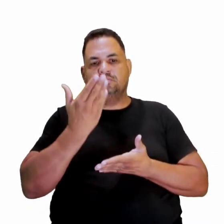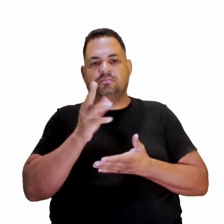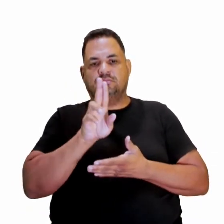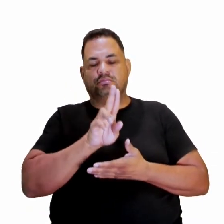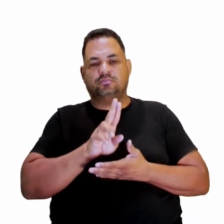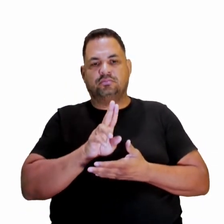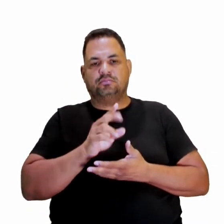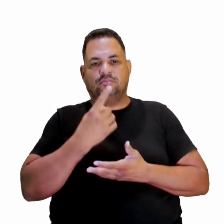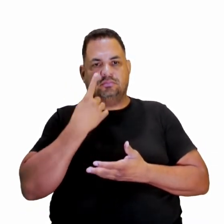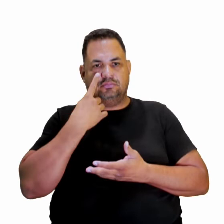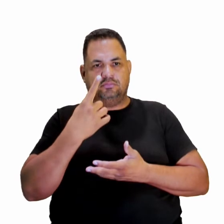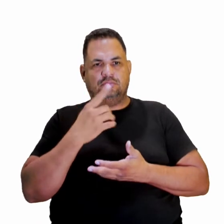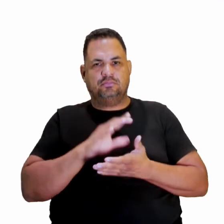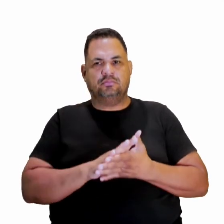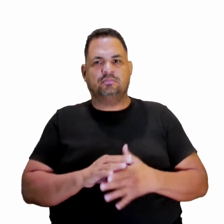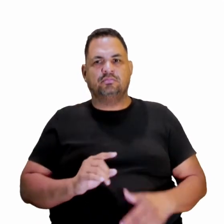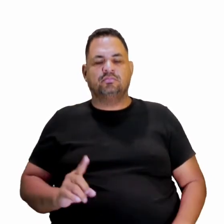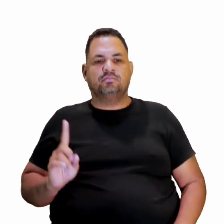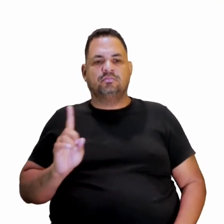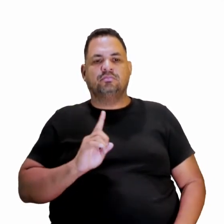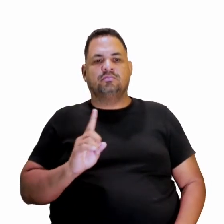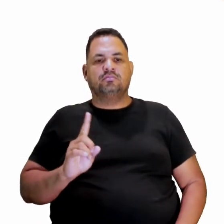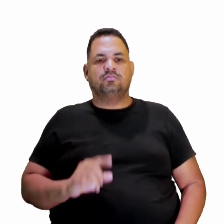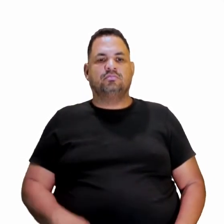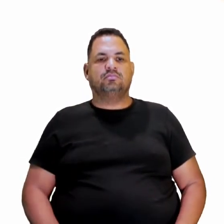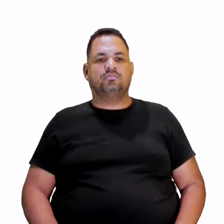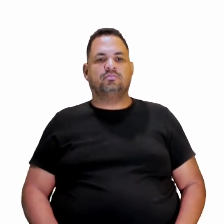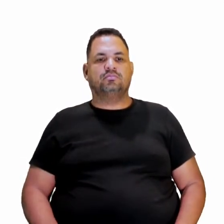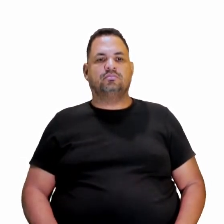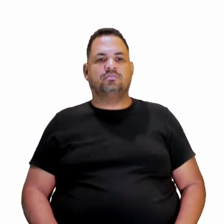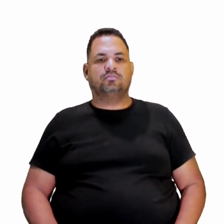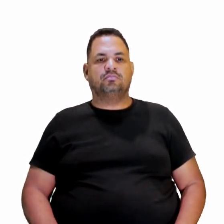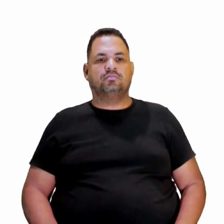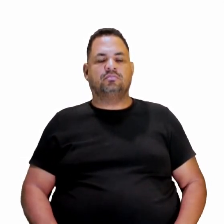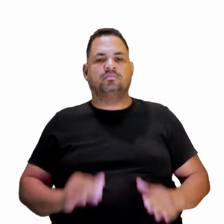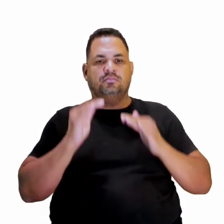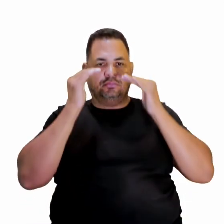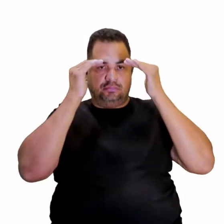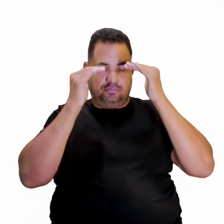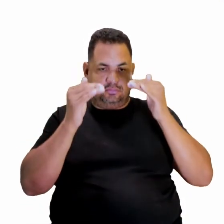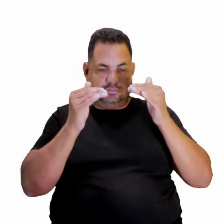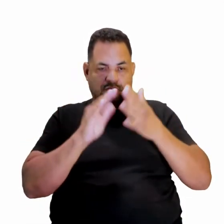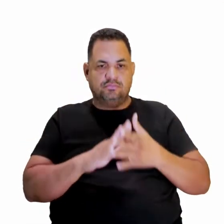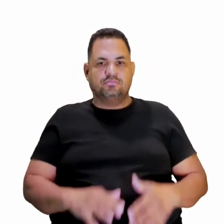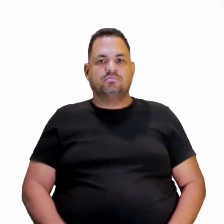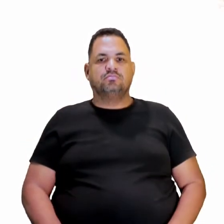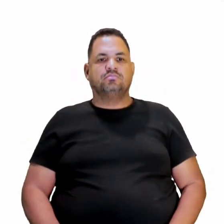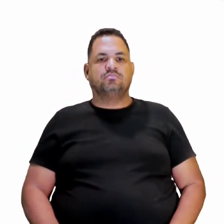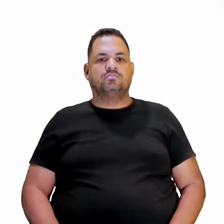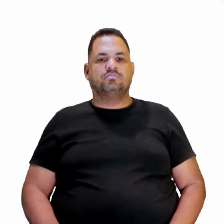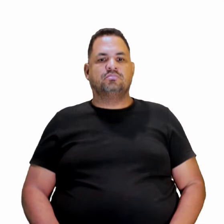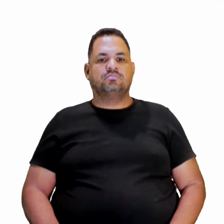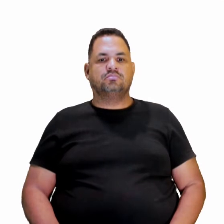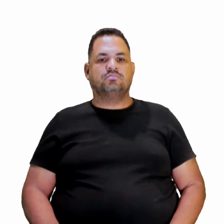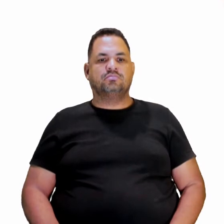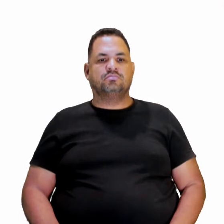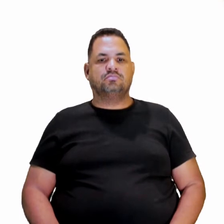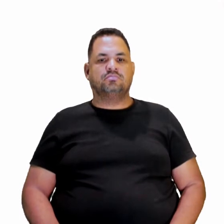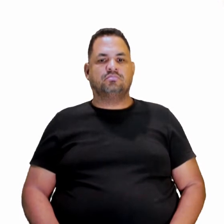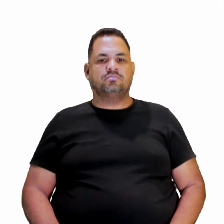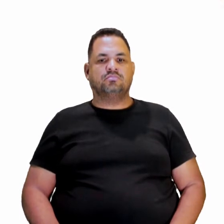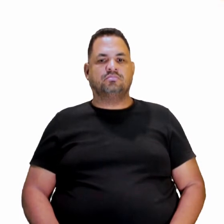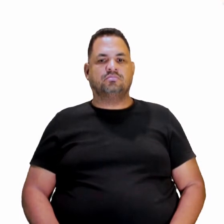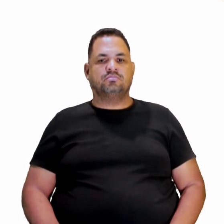acabei de ler que ele tá pedindo o quê? Na negativa, né? Se ele tá pedindo na negativa, então vamos obedecer. Esse aqui tá correto. Se fosse afirmativa,